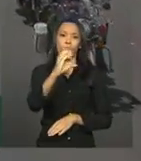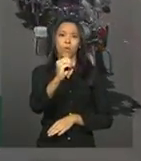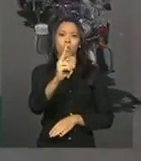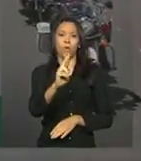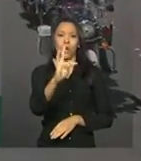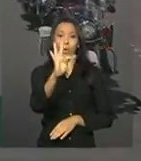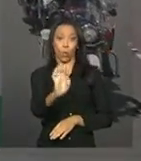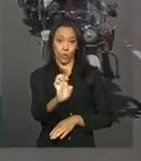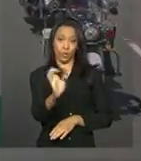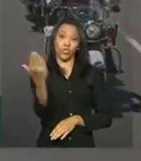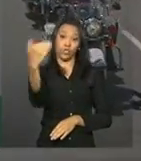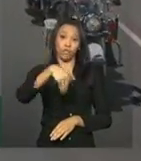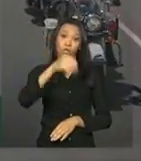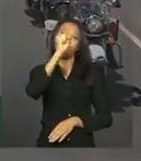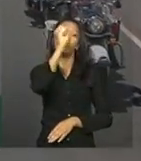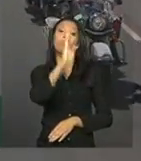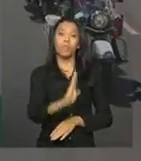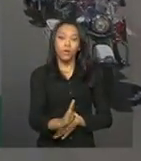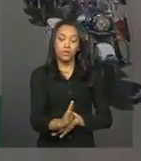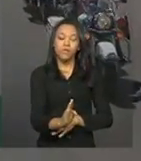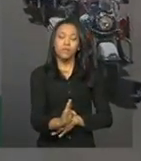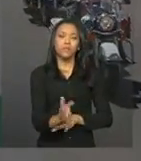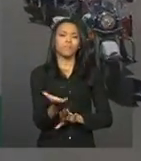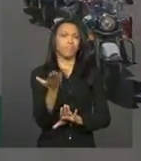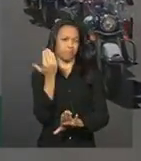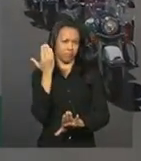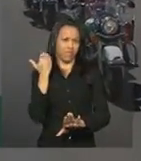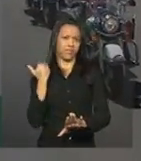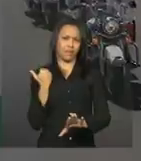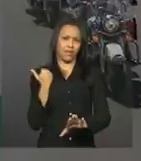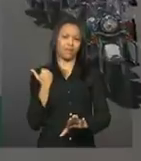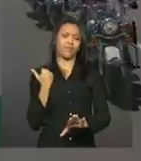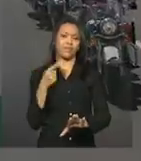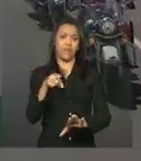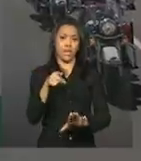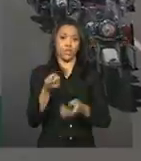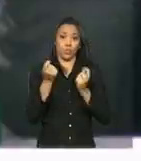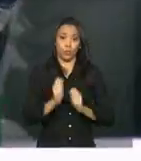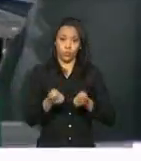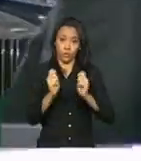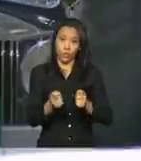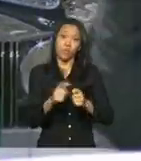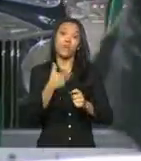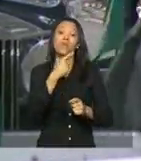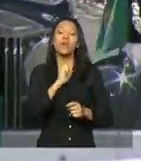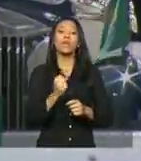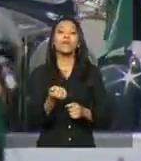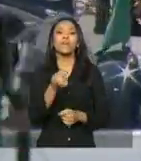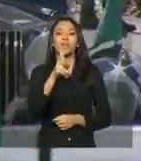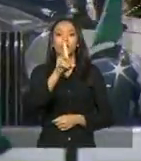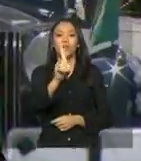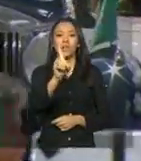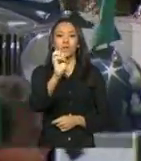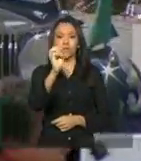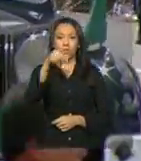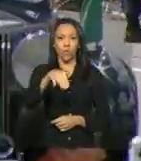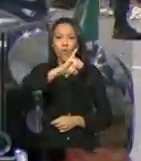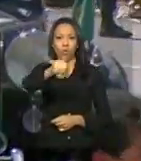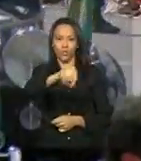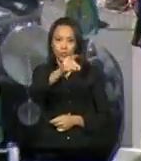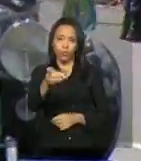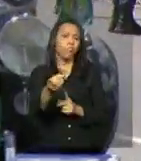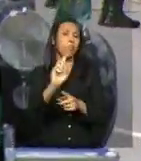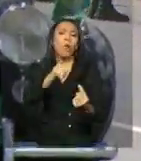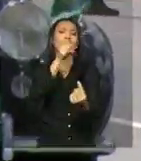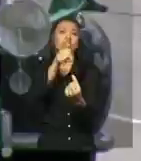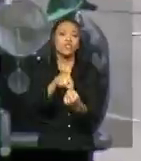A vinda da corte para o Brasil. Na época, a tropa, criada por Dom João, era para proteger a sede do